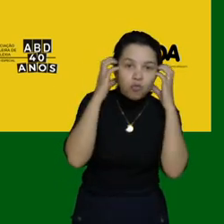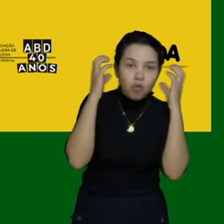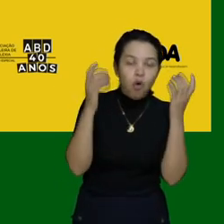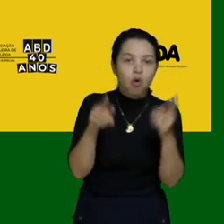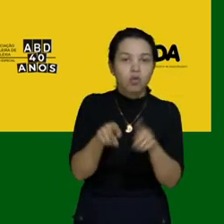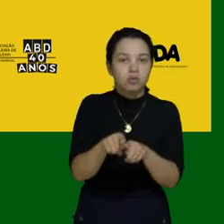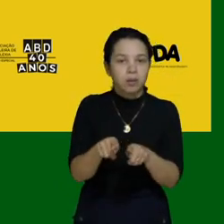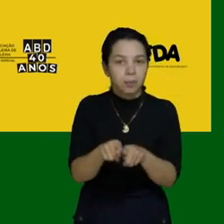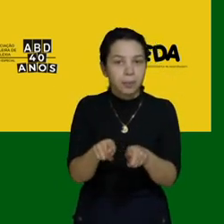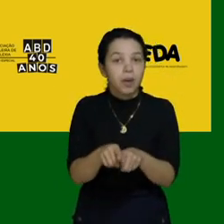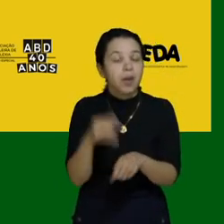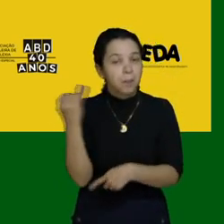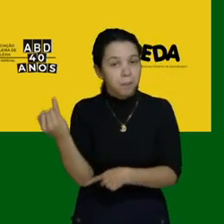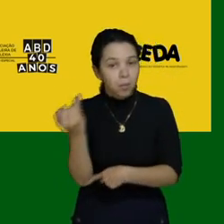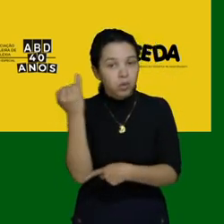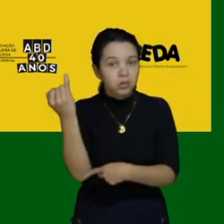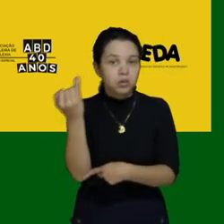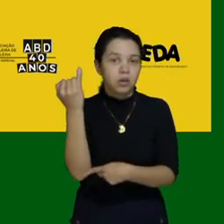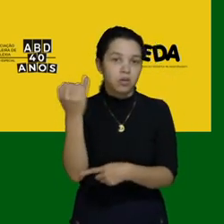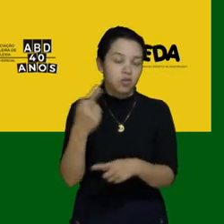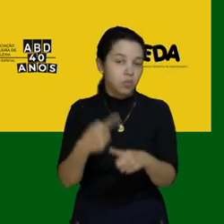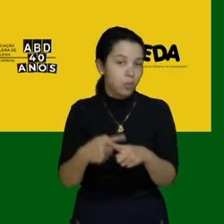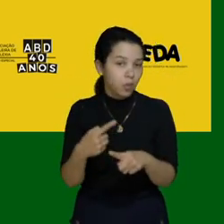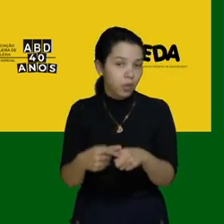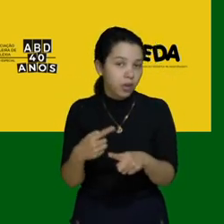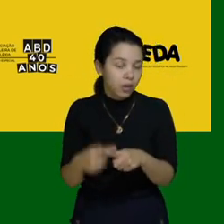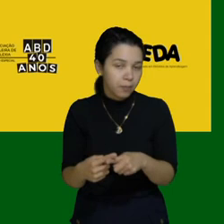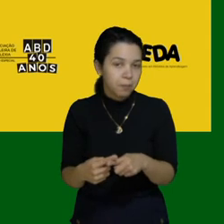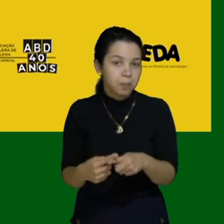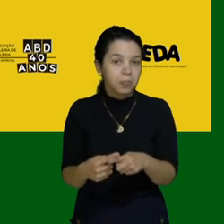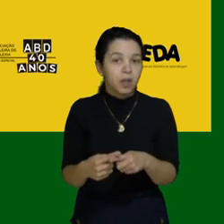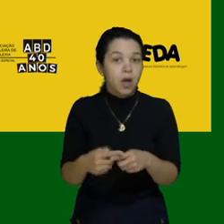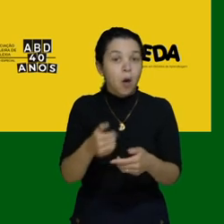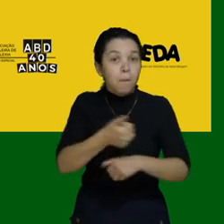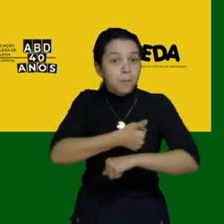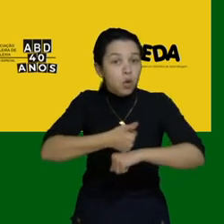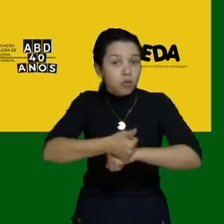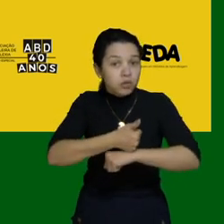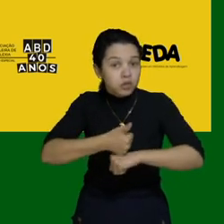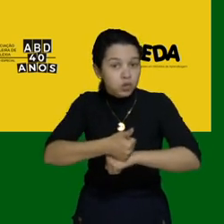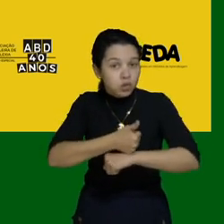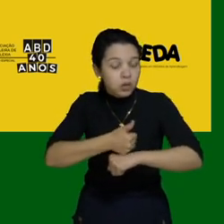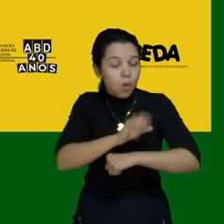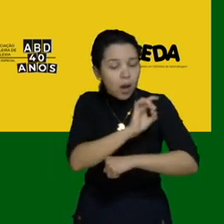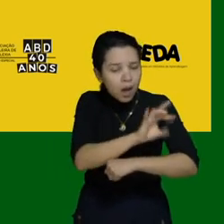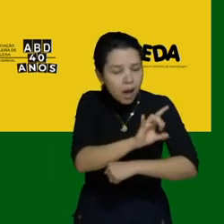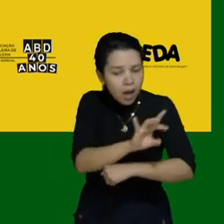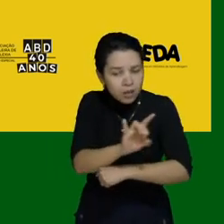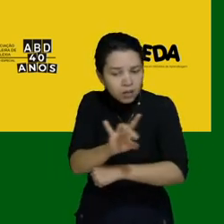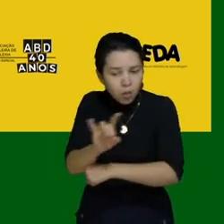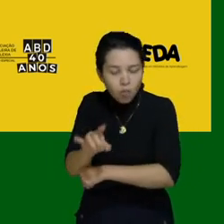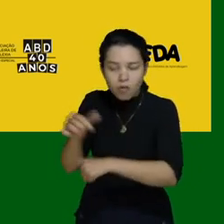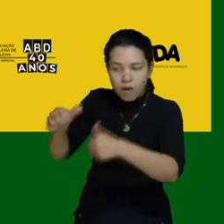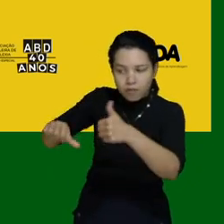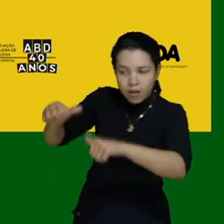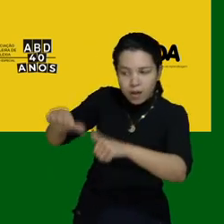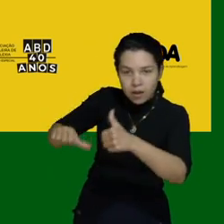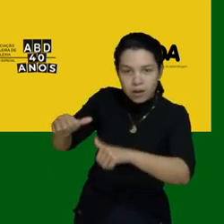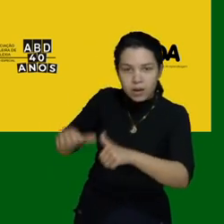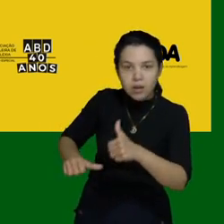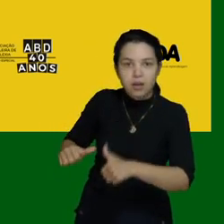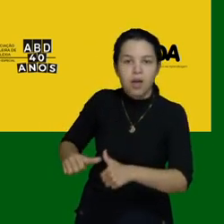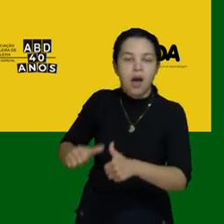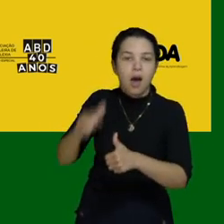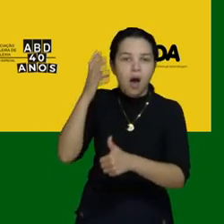esses profissionais né porque cada um vai avaliar as áreas né da Inteligência que é muito importante